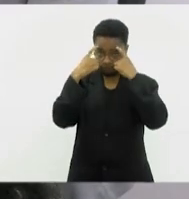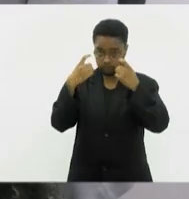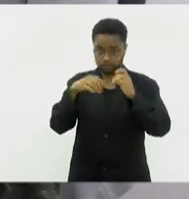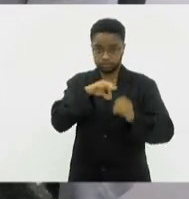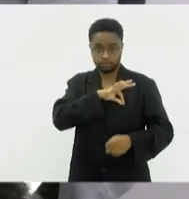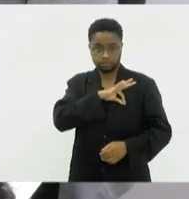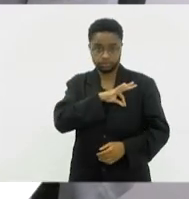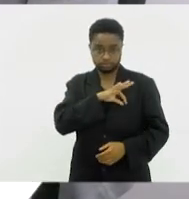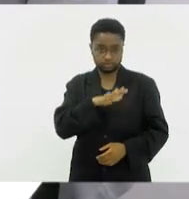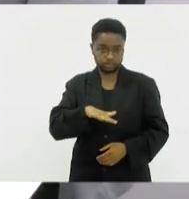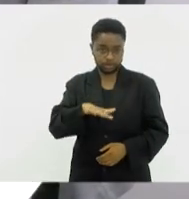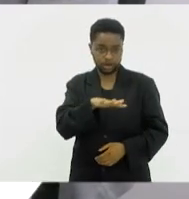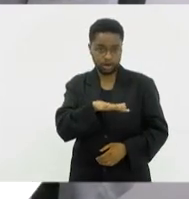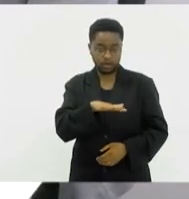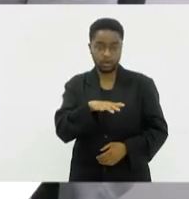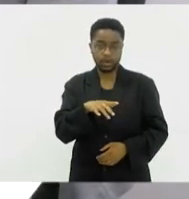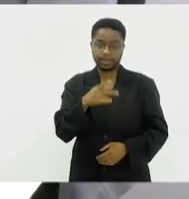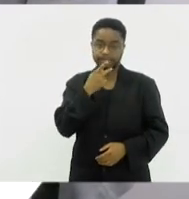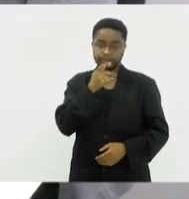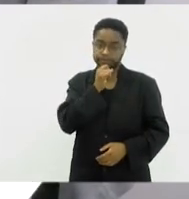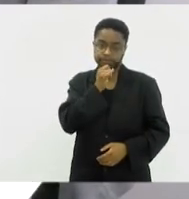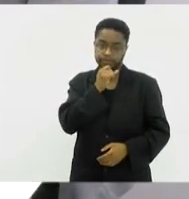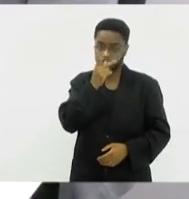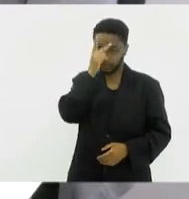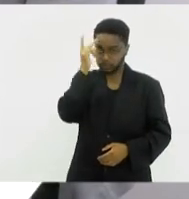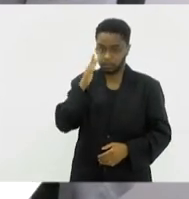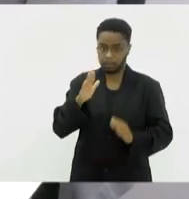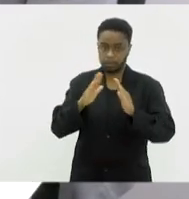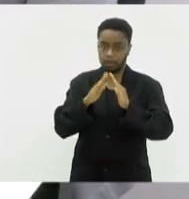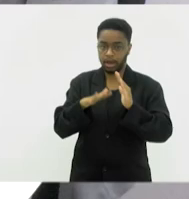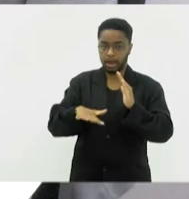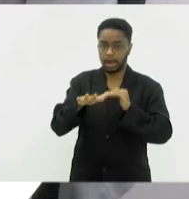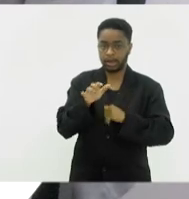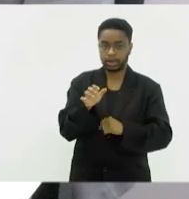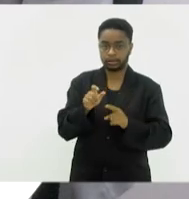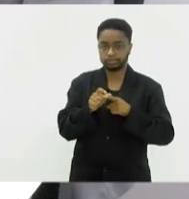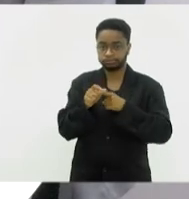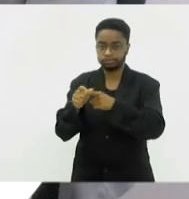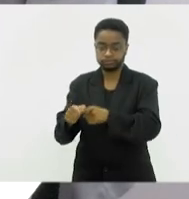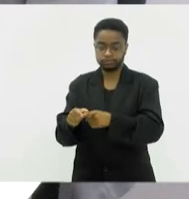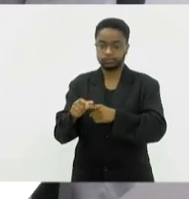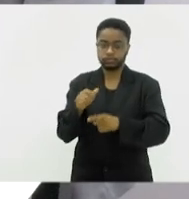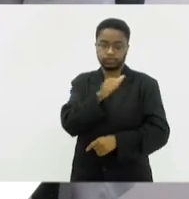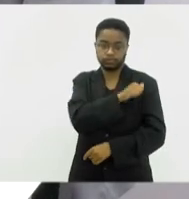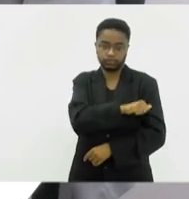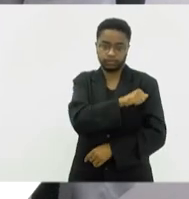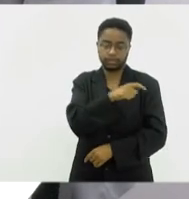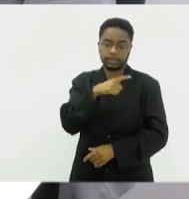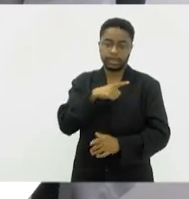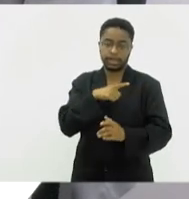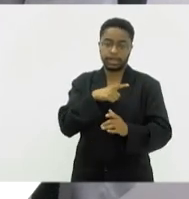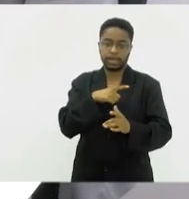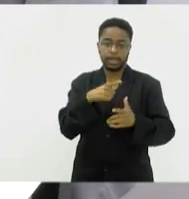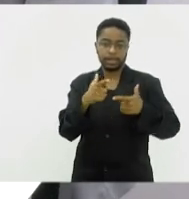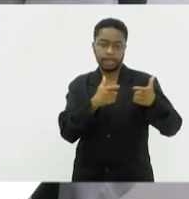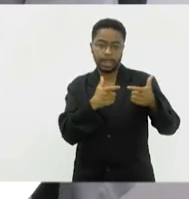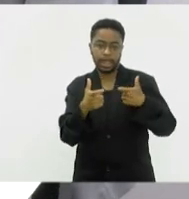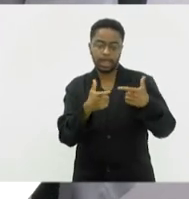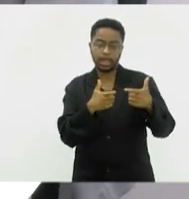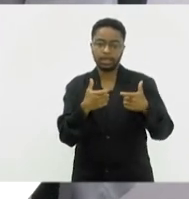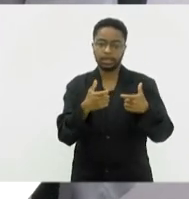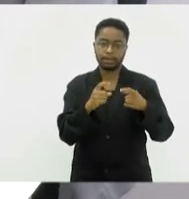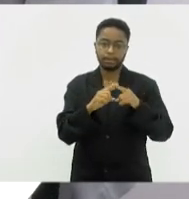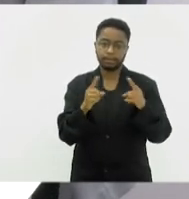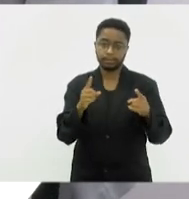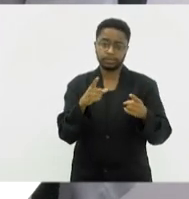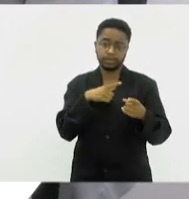policial, o morador de uma área marginalizada no Rio de Janeiro, onde tem ali uma guerra deflagrada, e não são poucos os territórios no Rio de